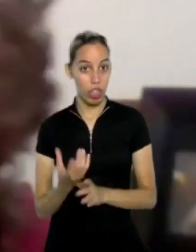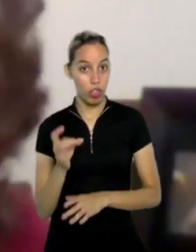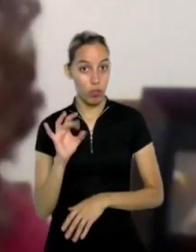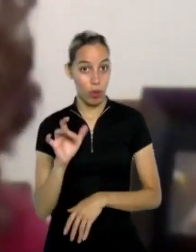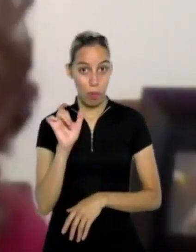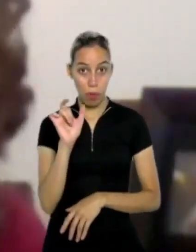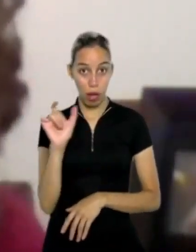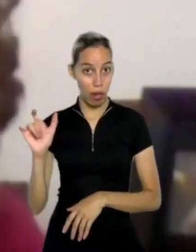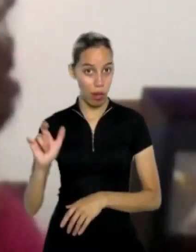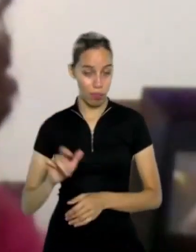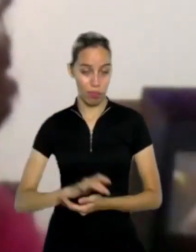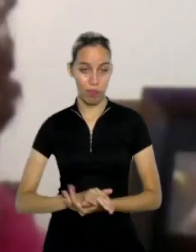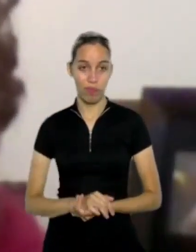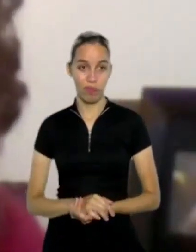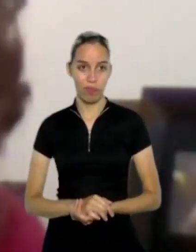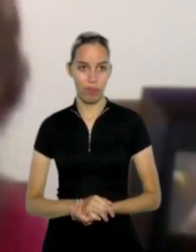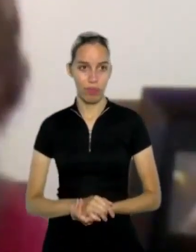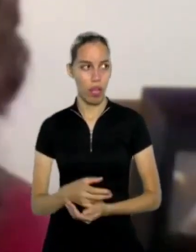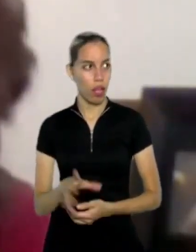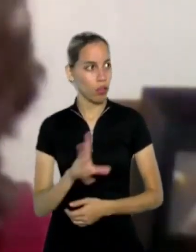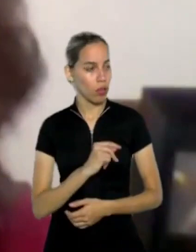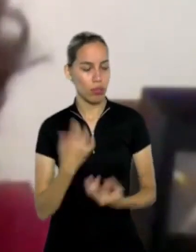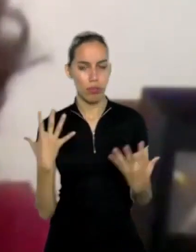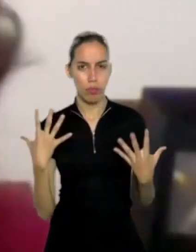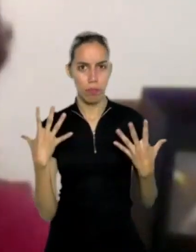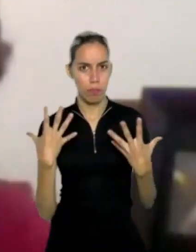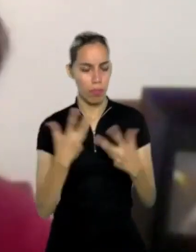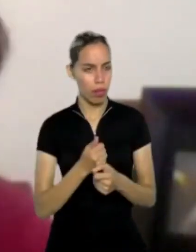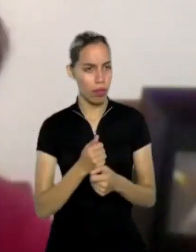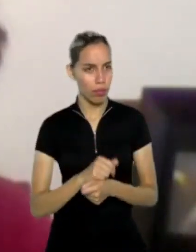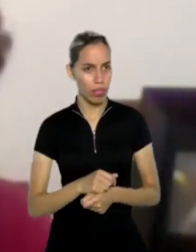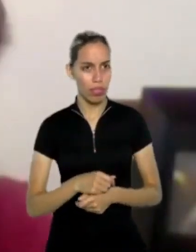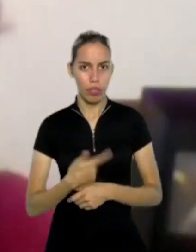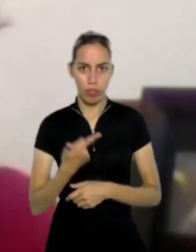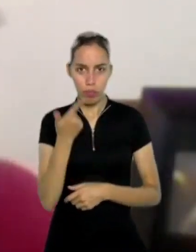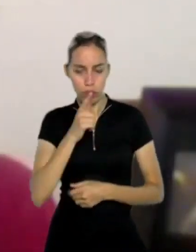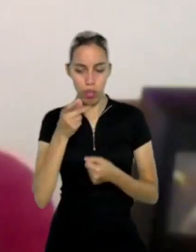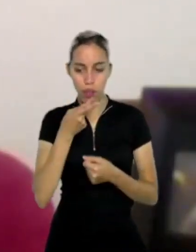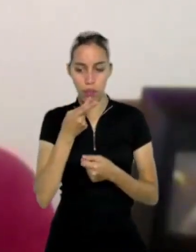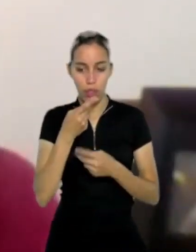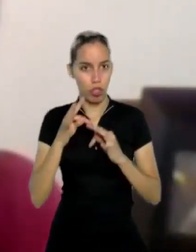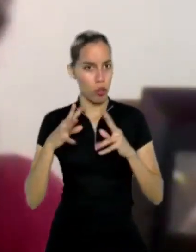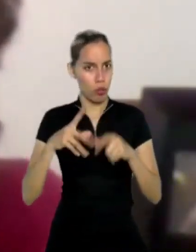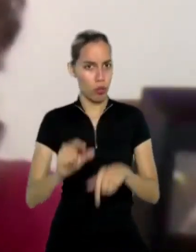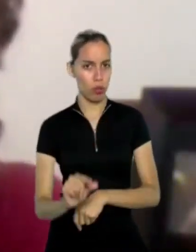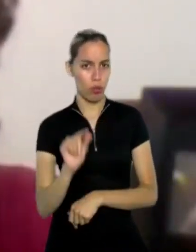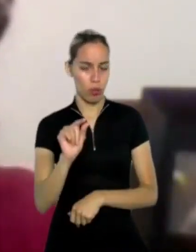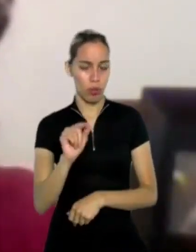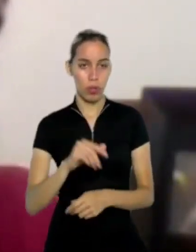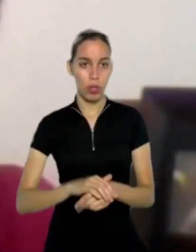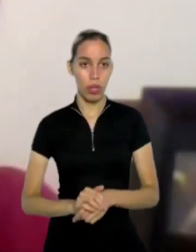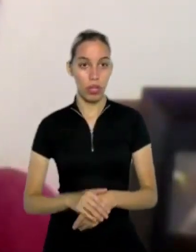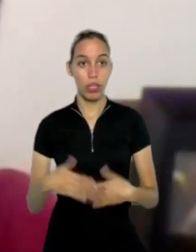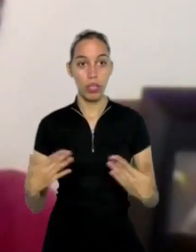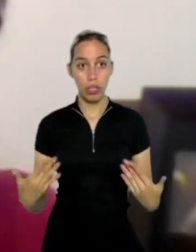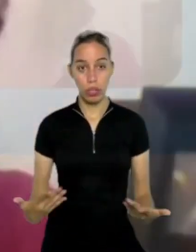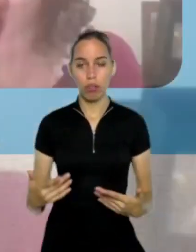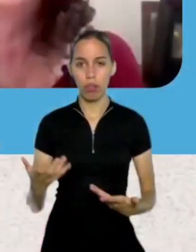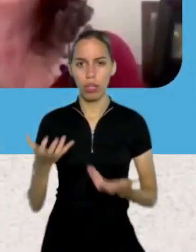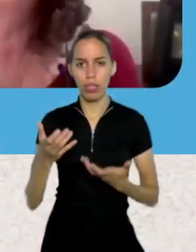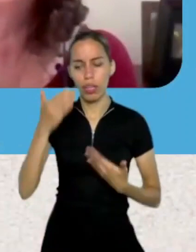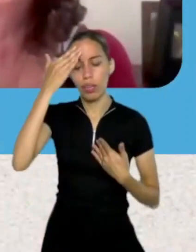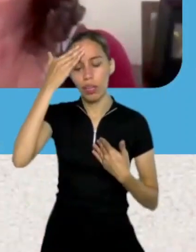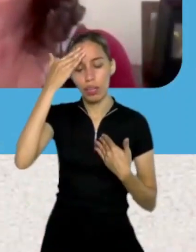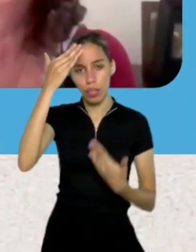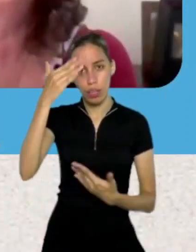maravilha. Então, que bom que deu tempo da gente falar de tudo um pouco, né? Então, assim, desde já, então, eu quero agradecer